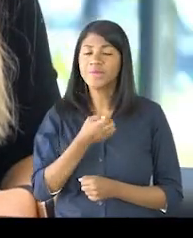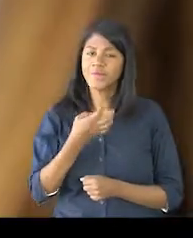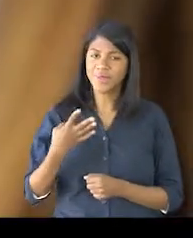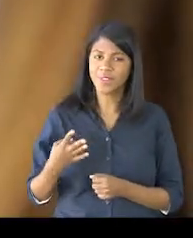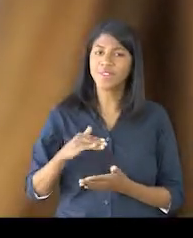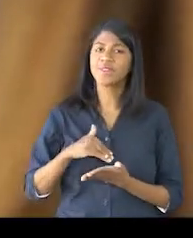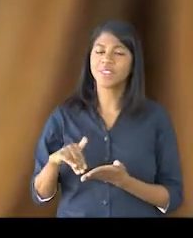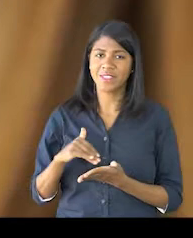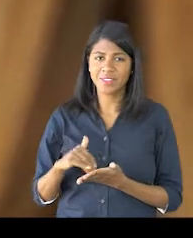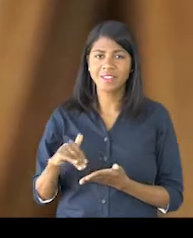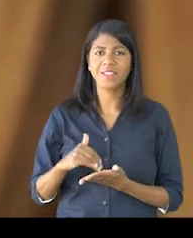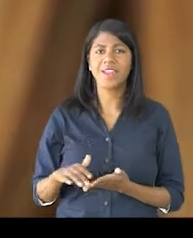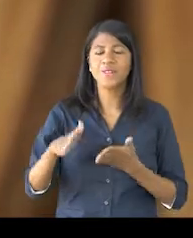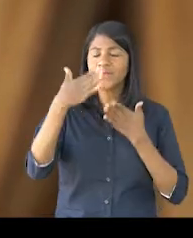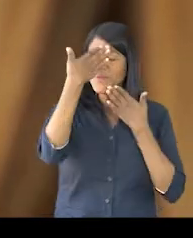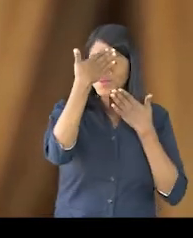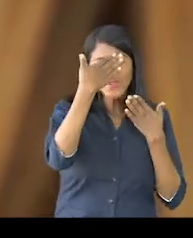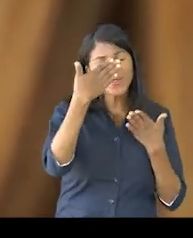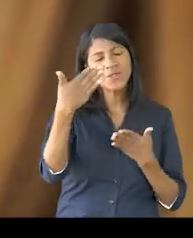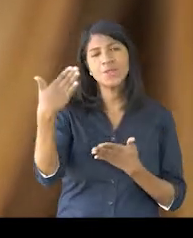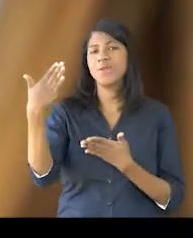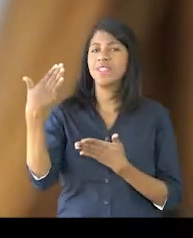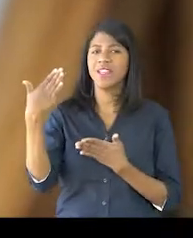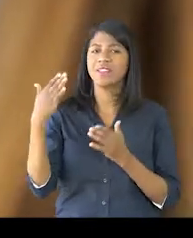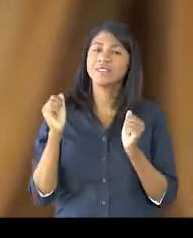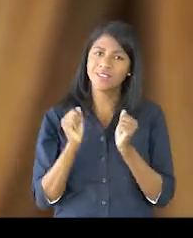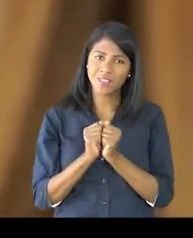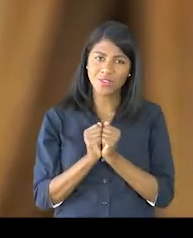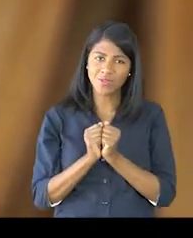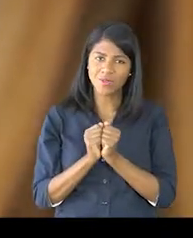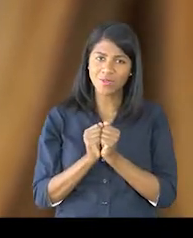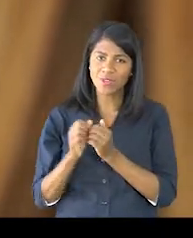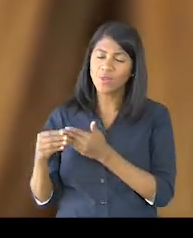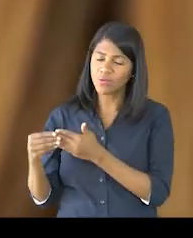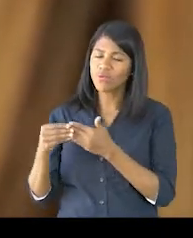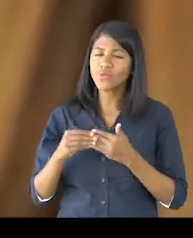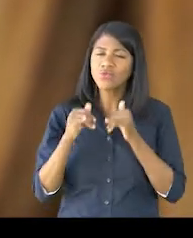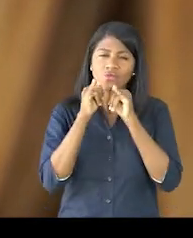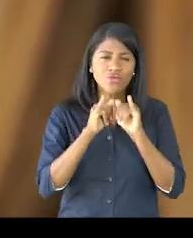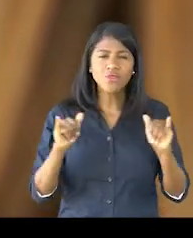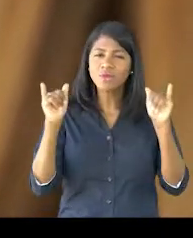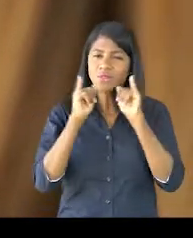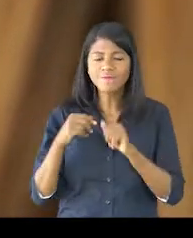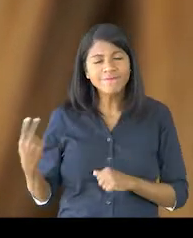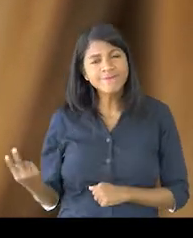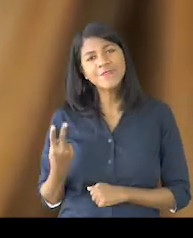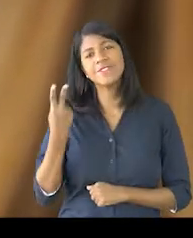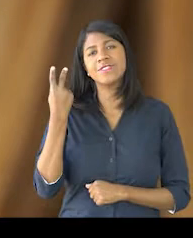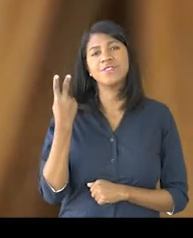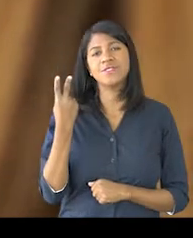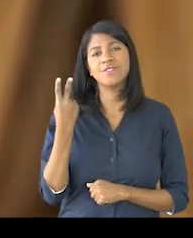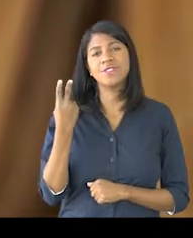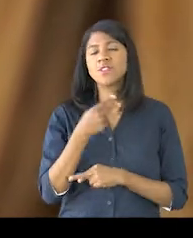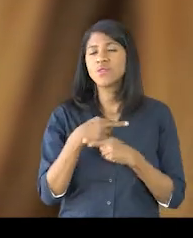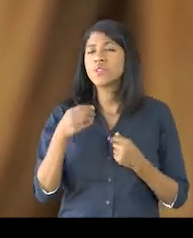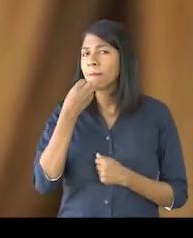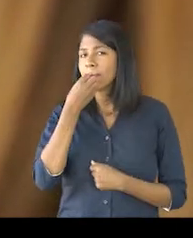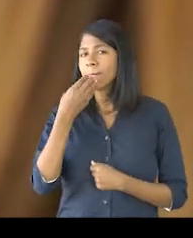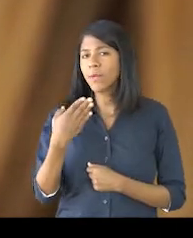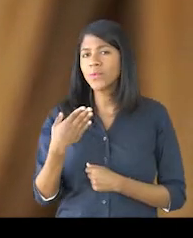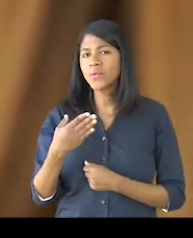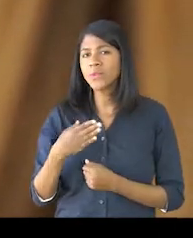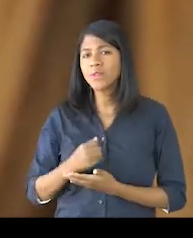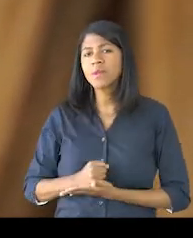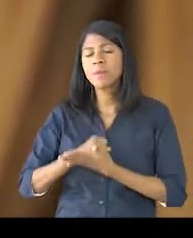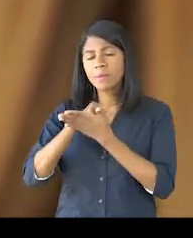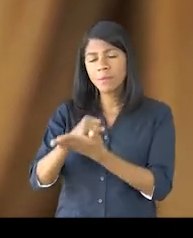mulheres. Então, Tatiana, a gente queria muito agradecer a sua participação. Você trouxe informações valiosas da ação e os